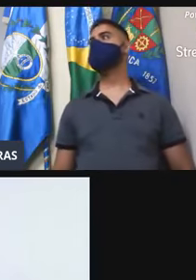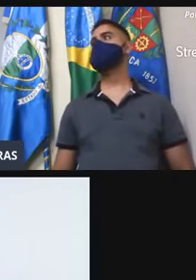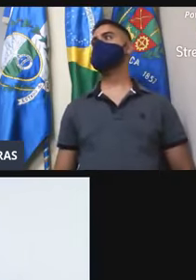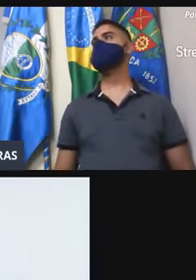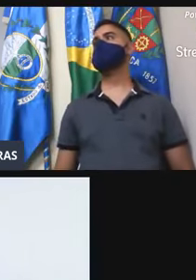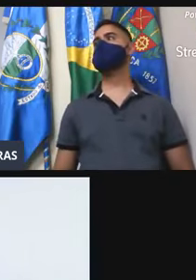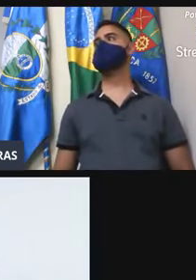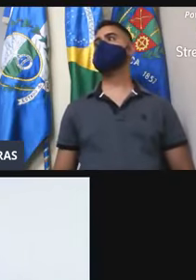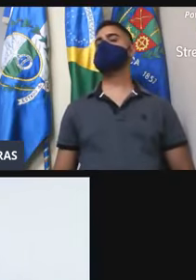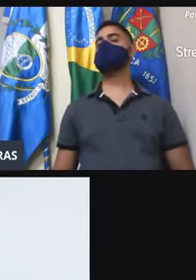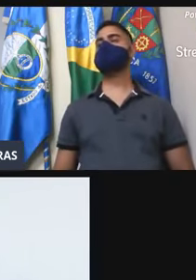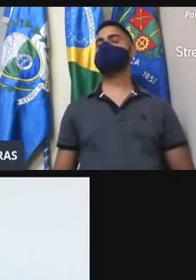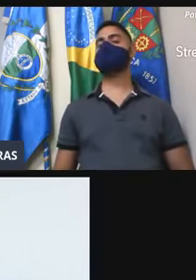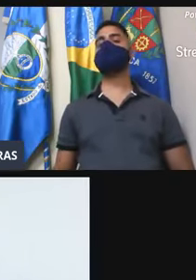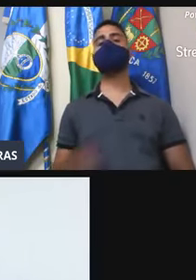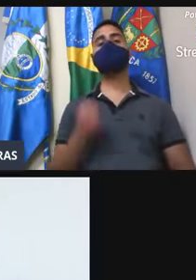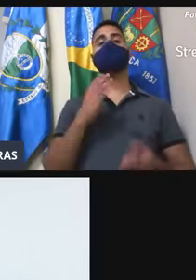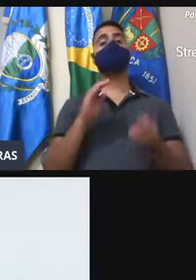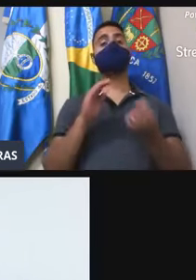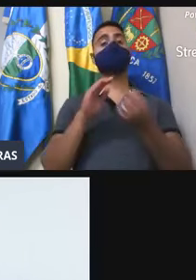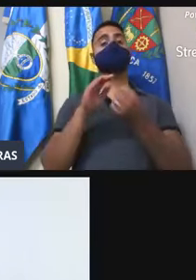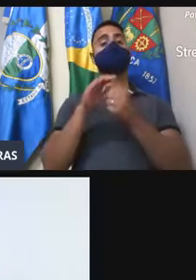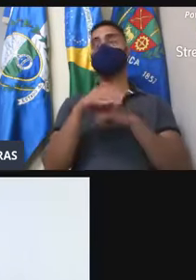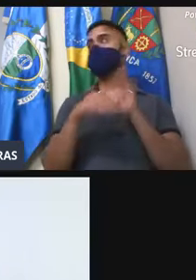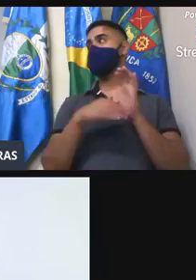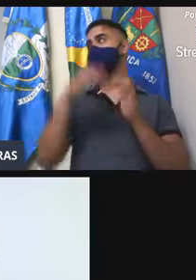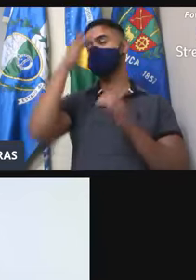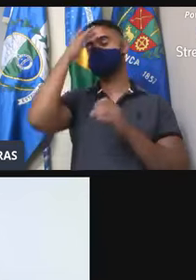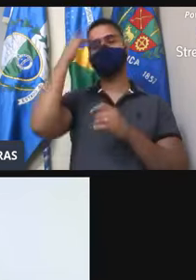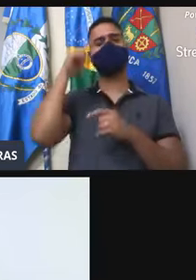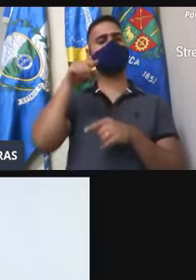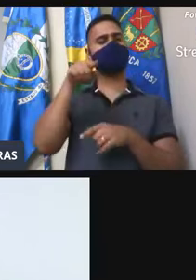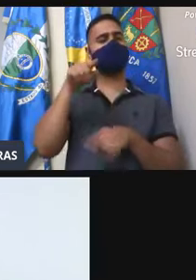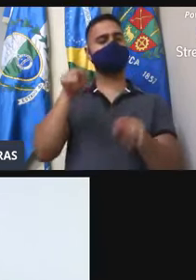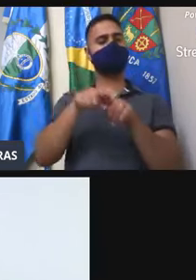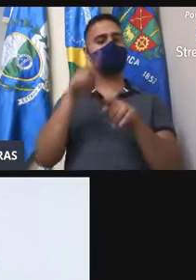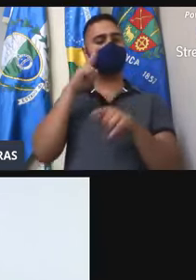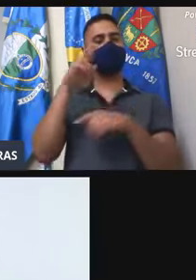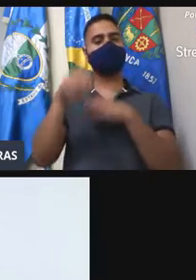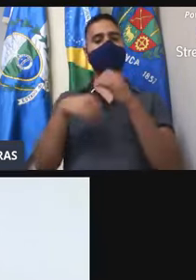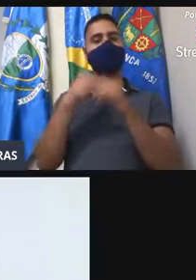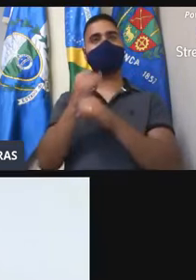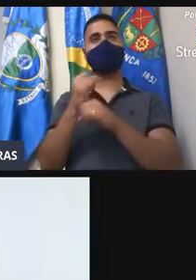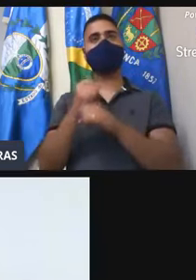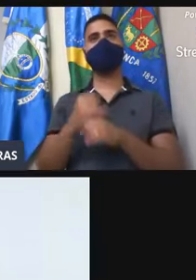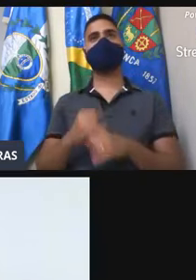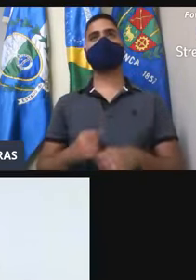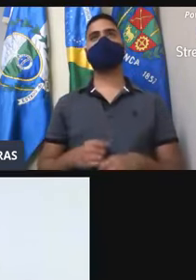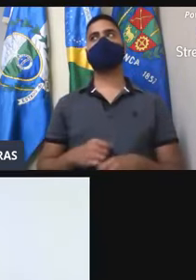Boa noite, vereadores, boa noite, presidente de exercício, boa noite quem nos acompanha em casa pela internet.